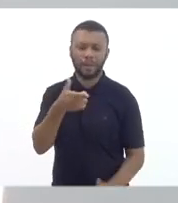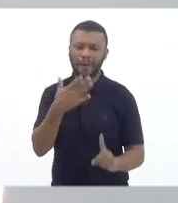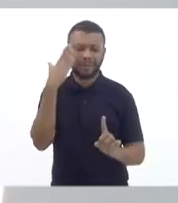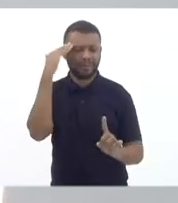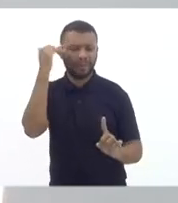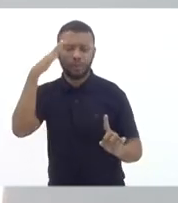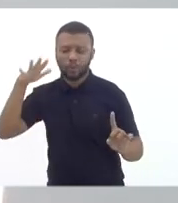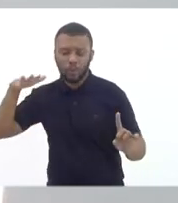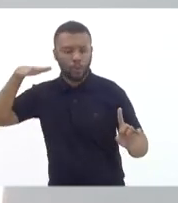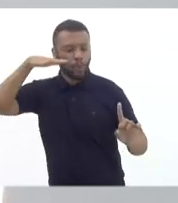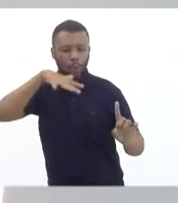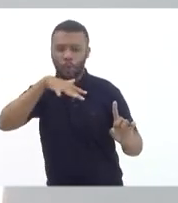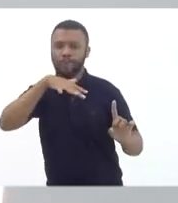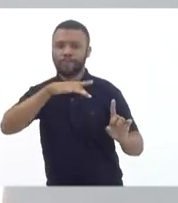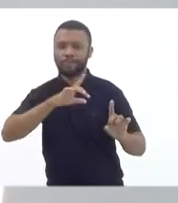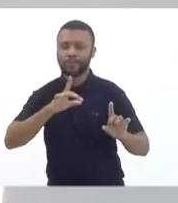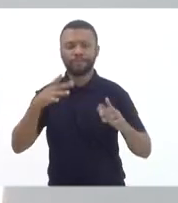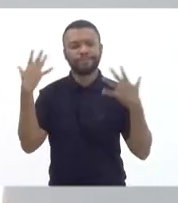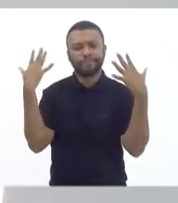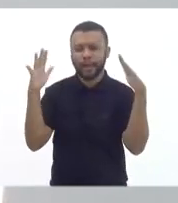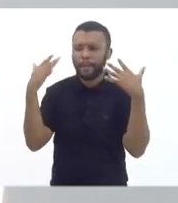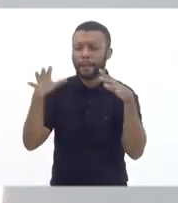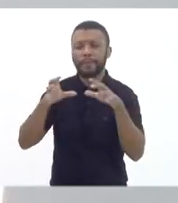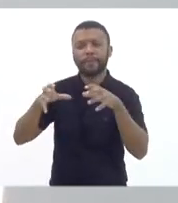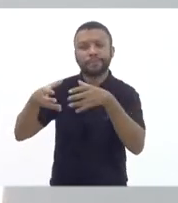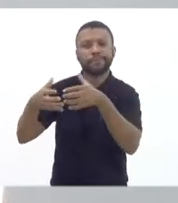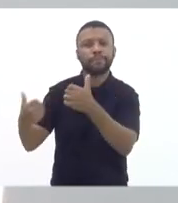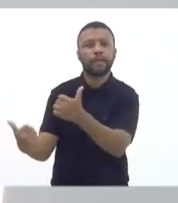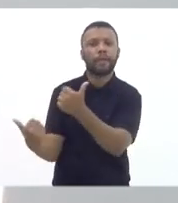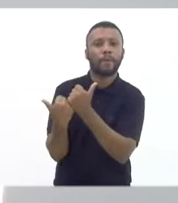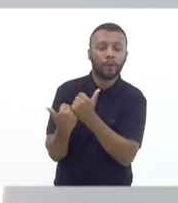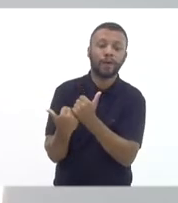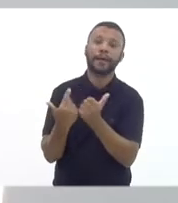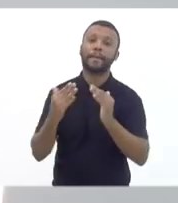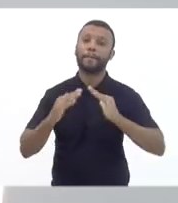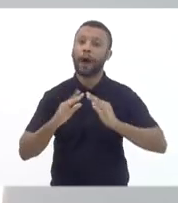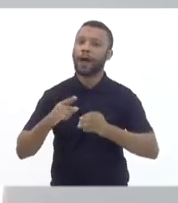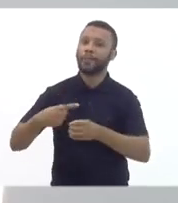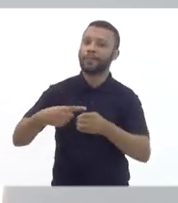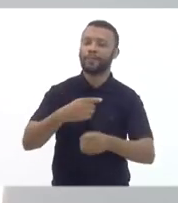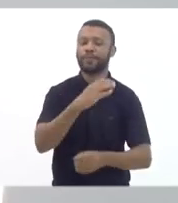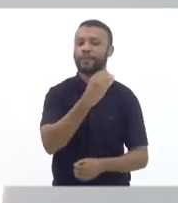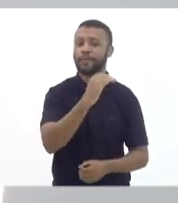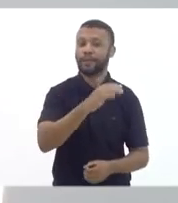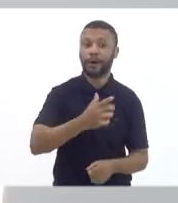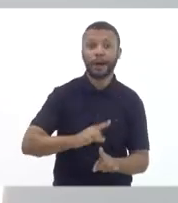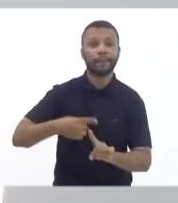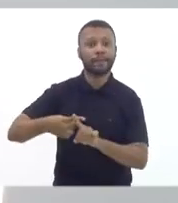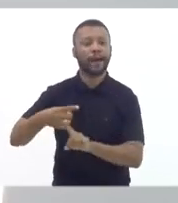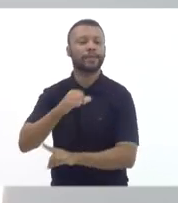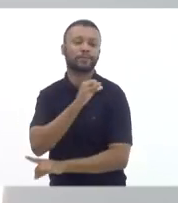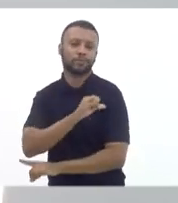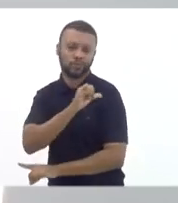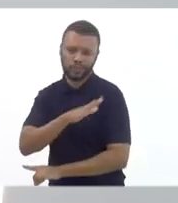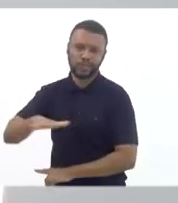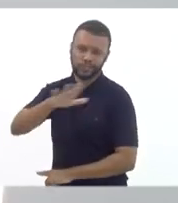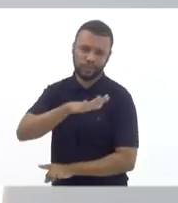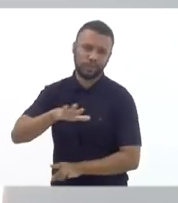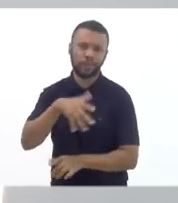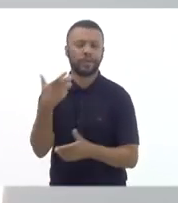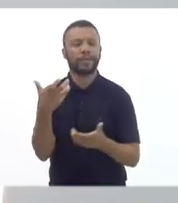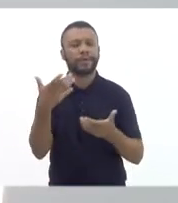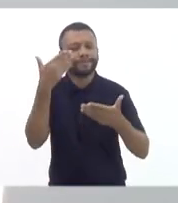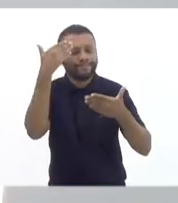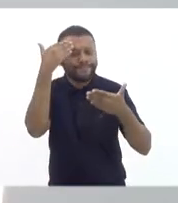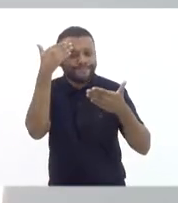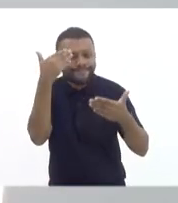aí pela sua assessoria niteroiense carioca aqui, que trabalho da comissão. Eu vou ser bem direto, queria também saudar o João Valoar,